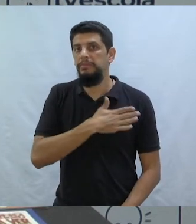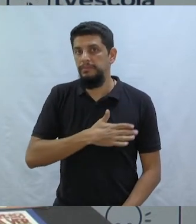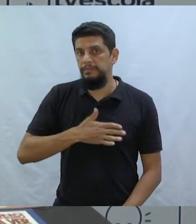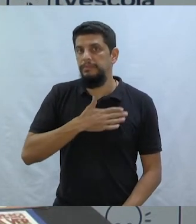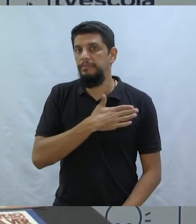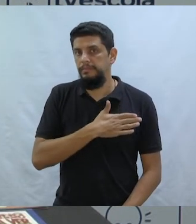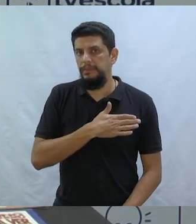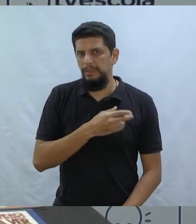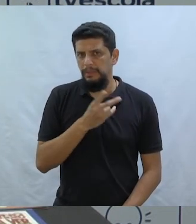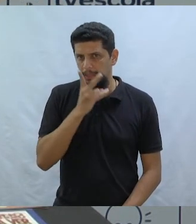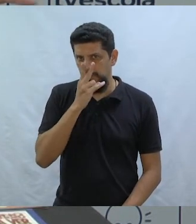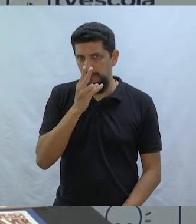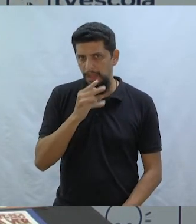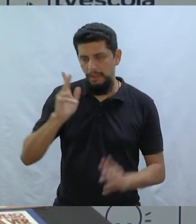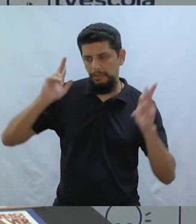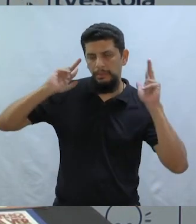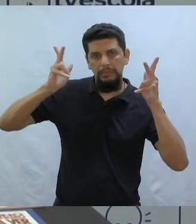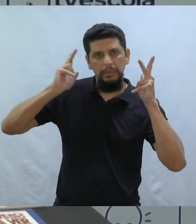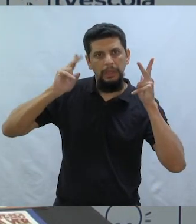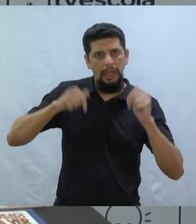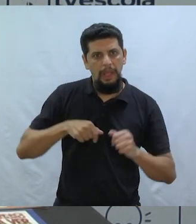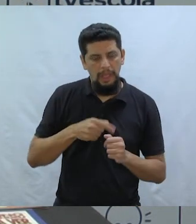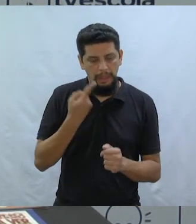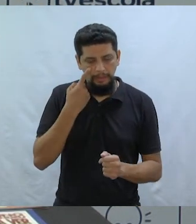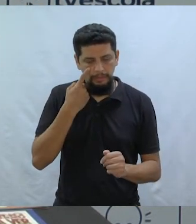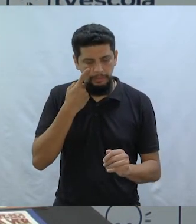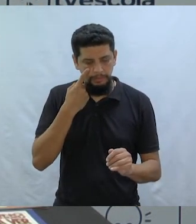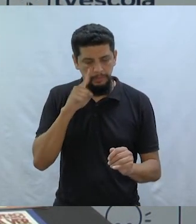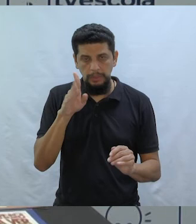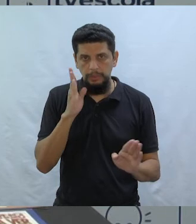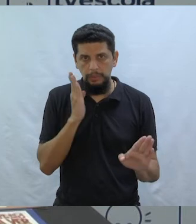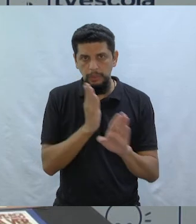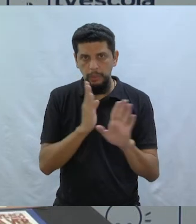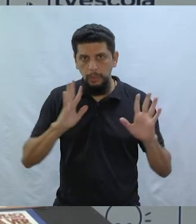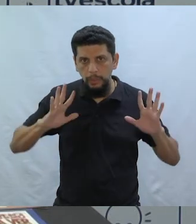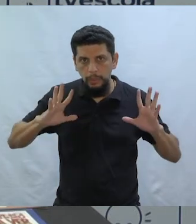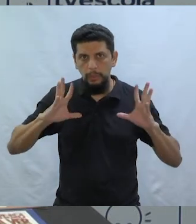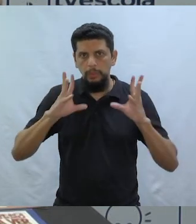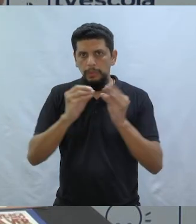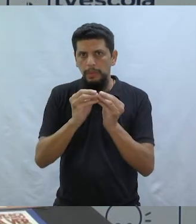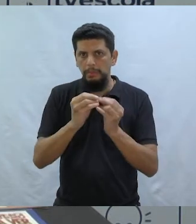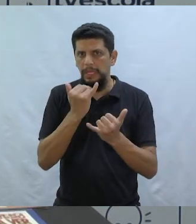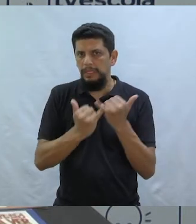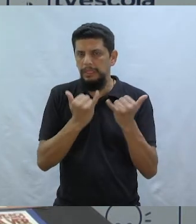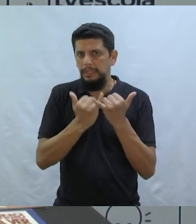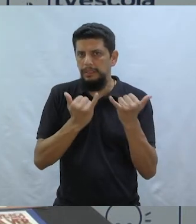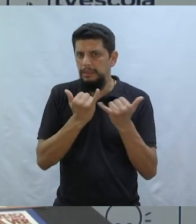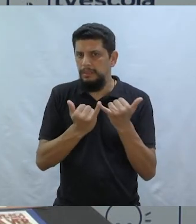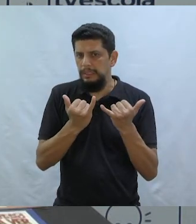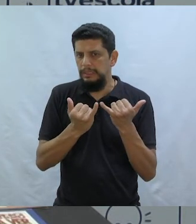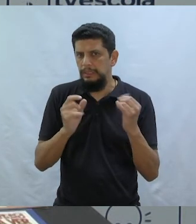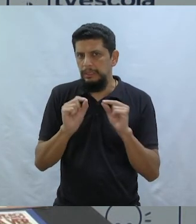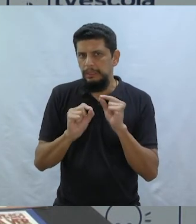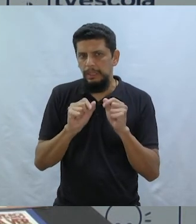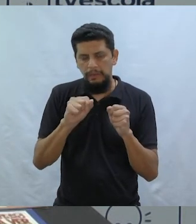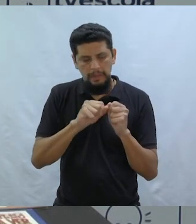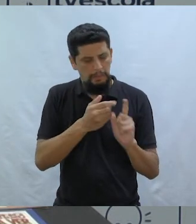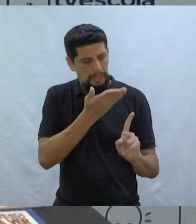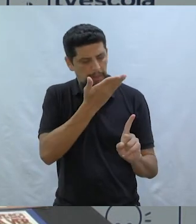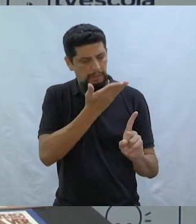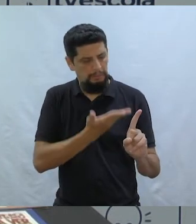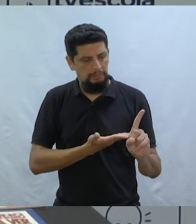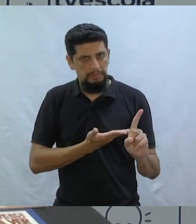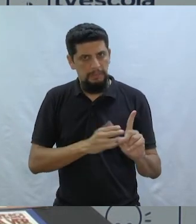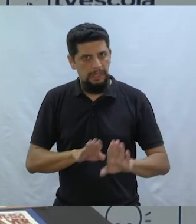foi uma aventura você não achou foi uma aventura ele descobrir tudo aquilo parecia né que aquilo tinha sido feito para